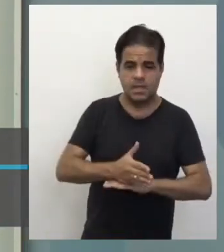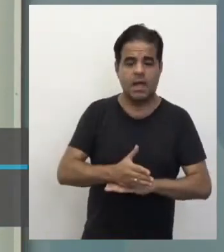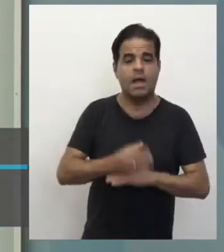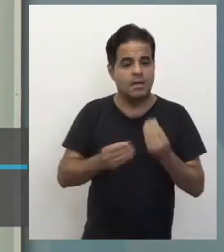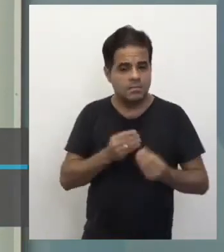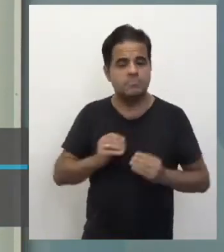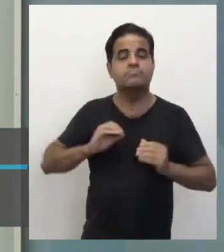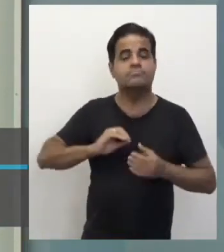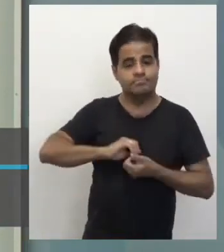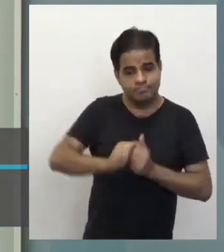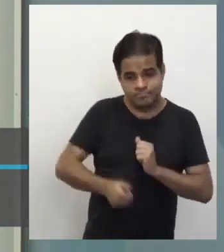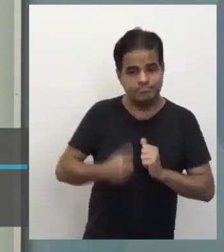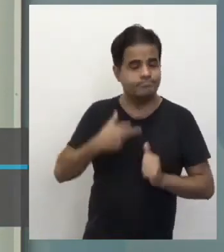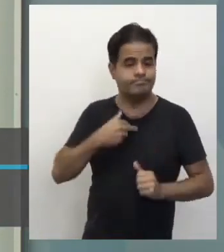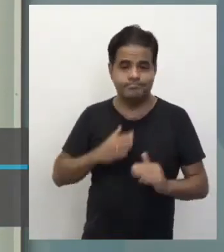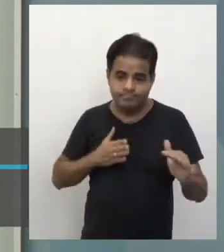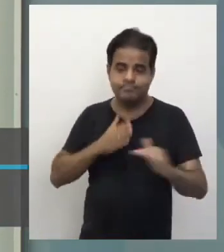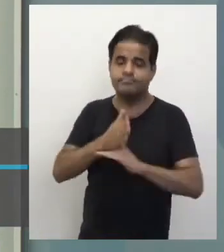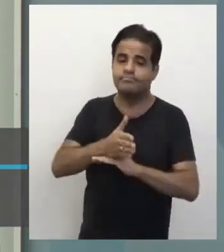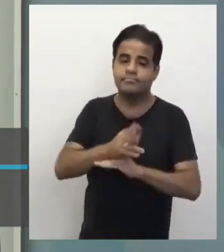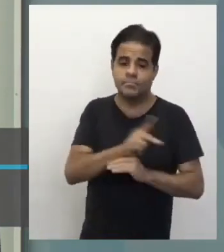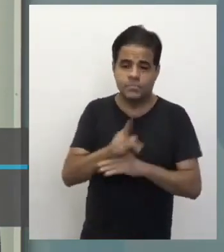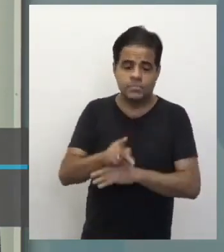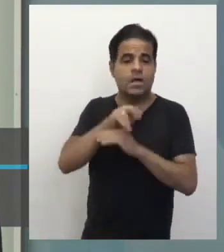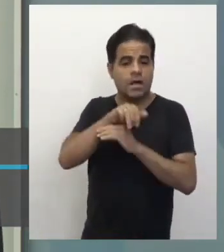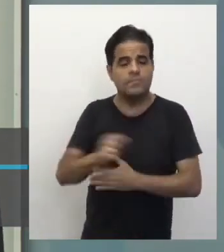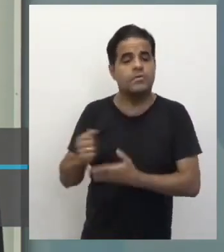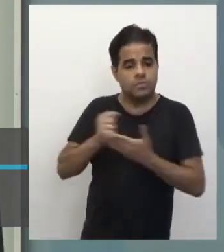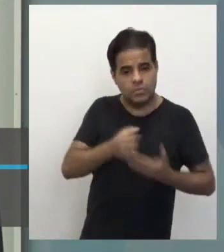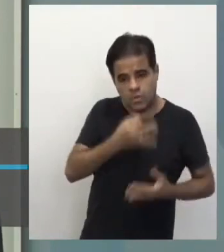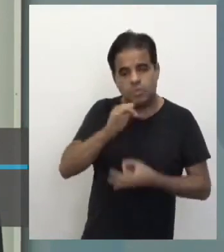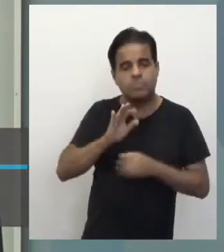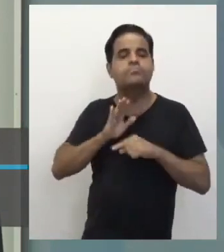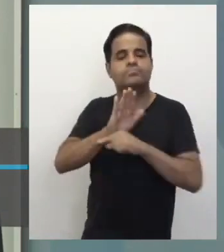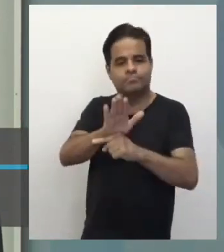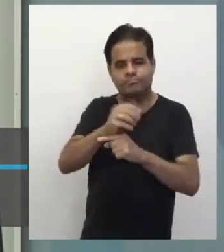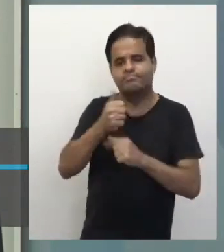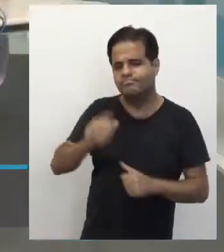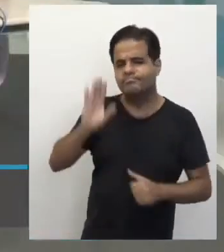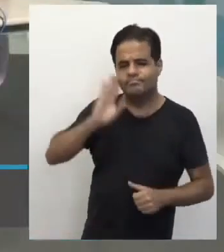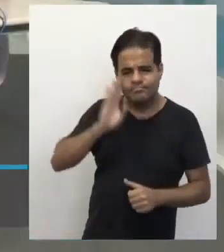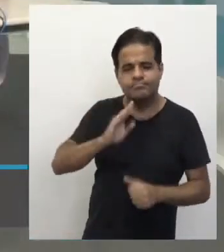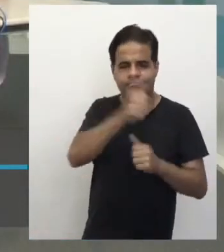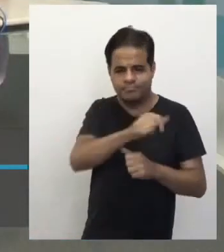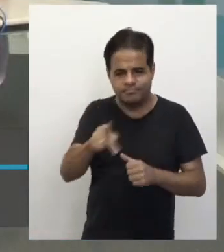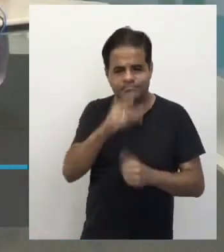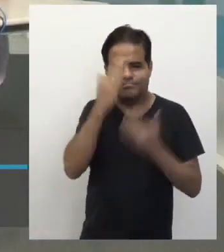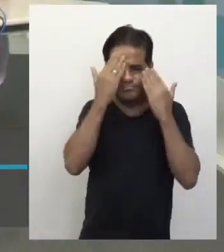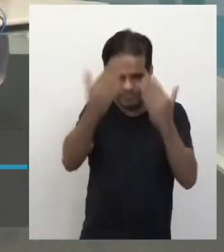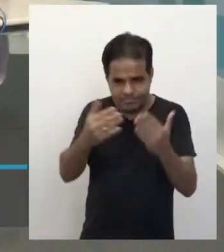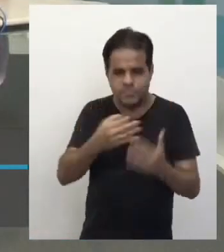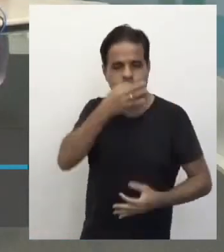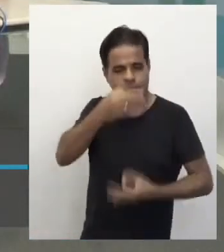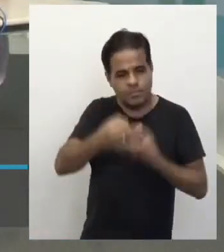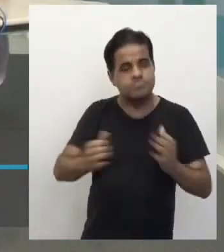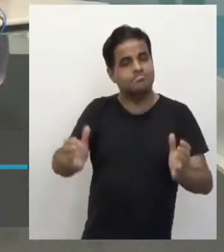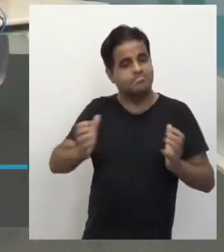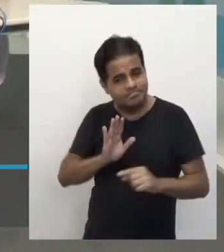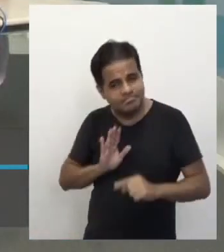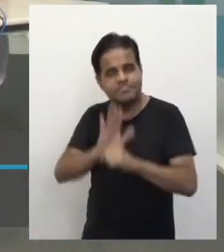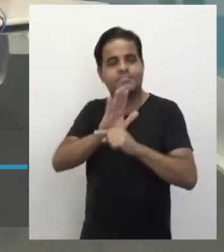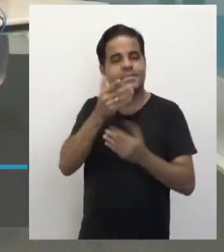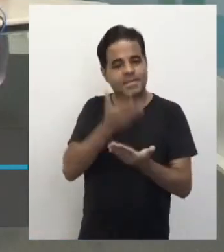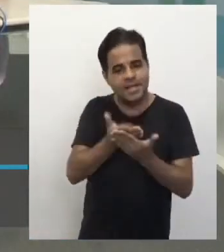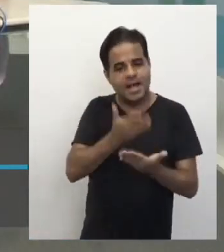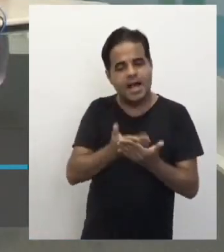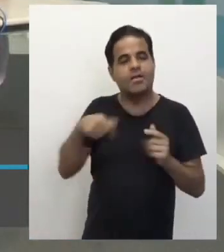como atletas nas Olimpíadas, né? Então, o Pro Rafael trouxe essa contribuição aqui. Muito legal, professor. Muito obrigada aí por enriquecer essa aula